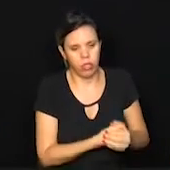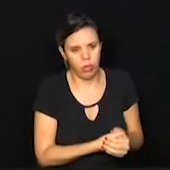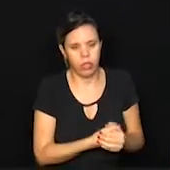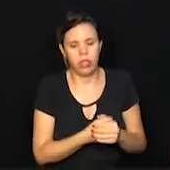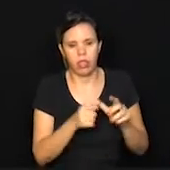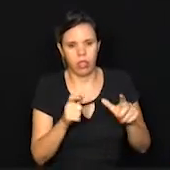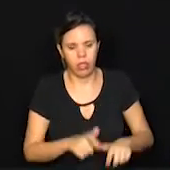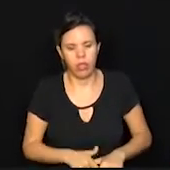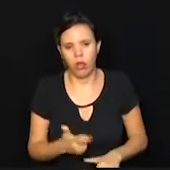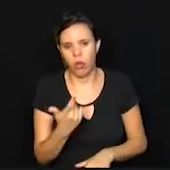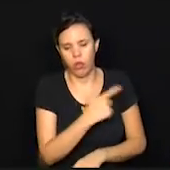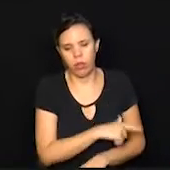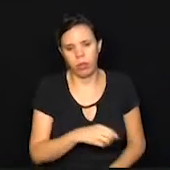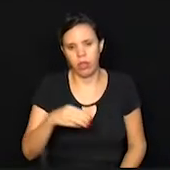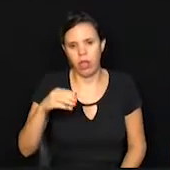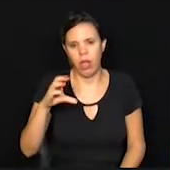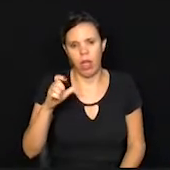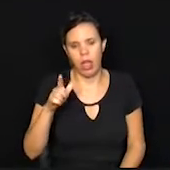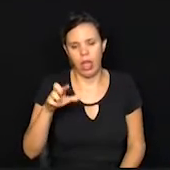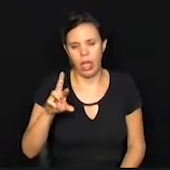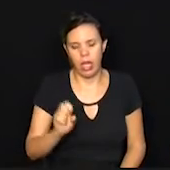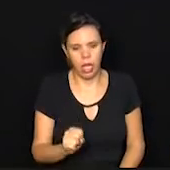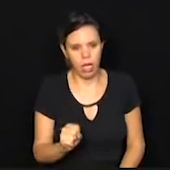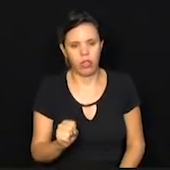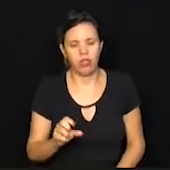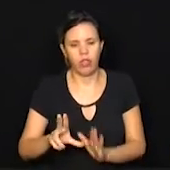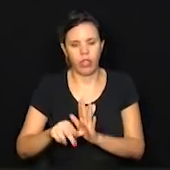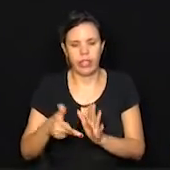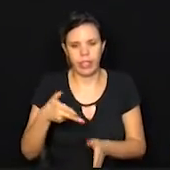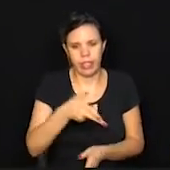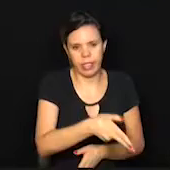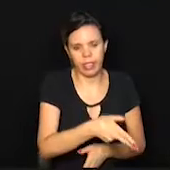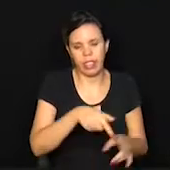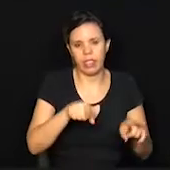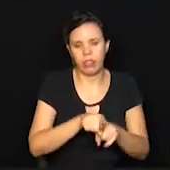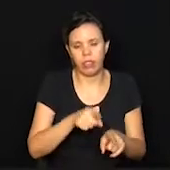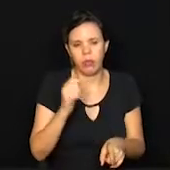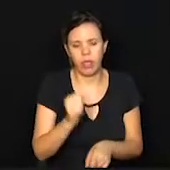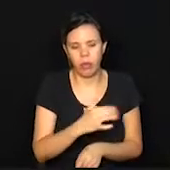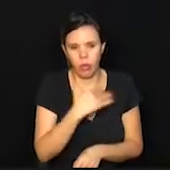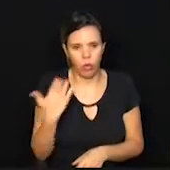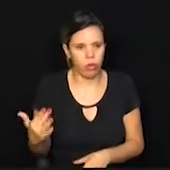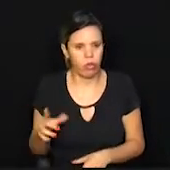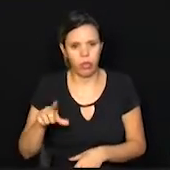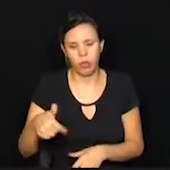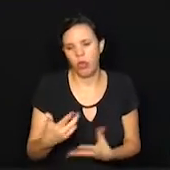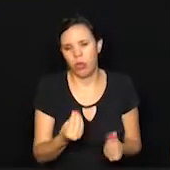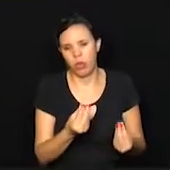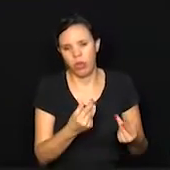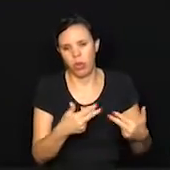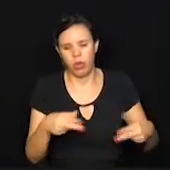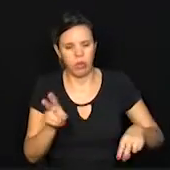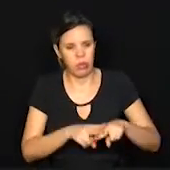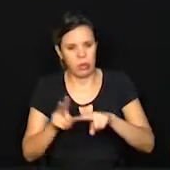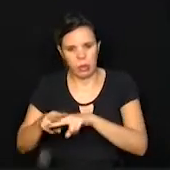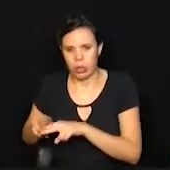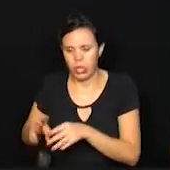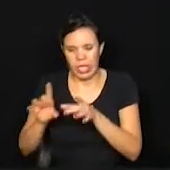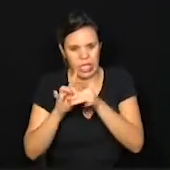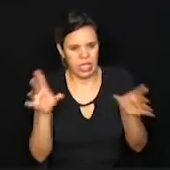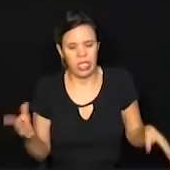época em que o Carlos Marighella é assassinado né É aqui que a repressão tá solta já tem vários sequestros de embaixadores